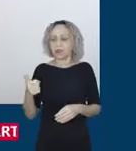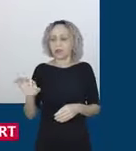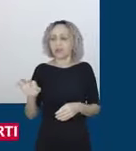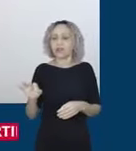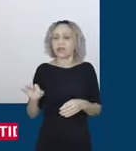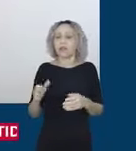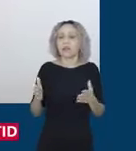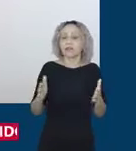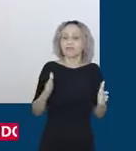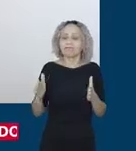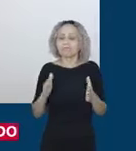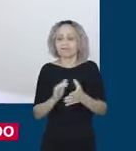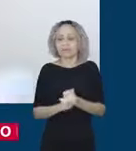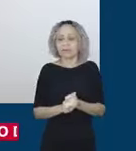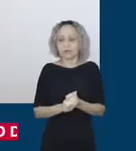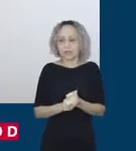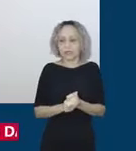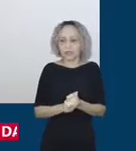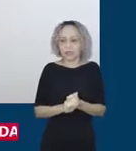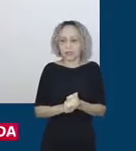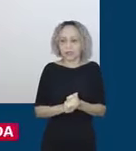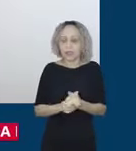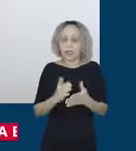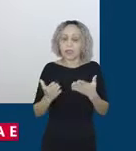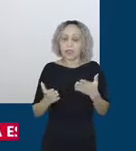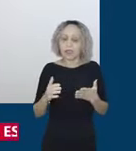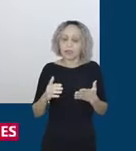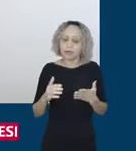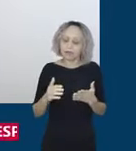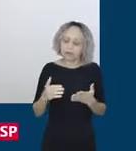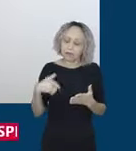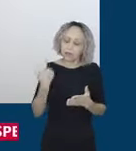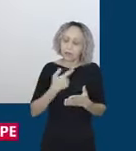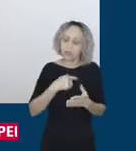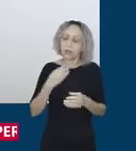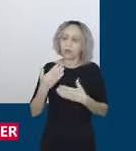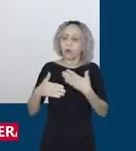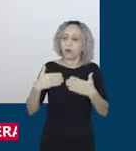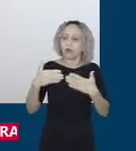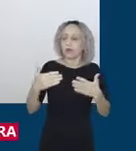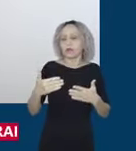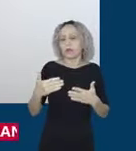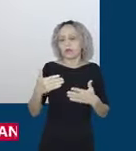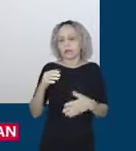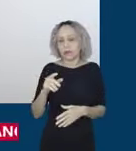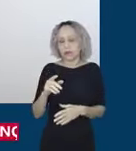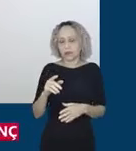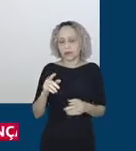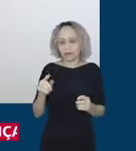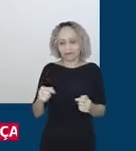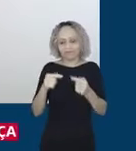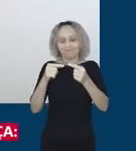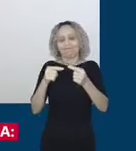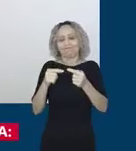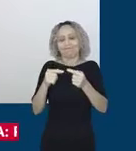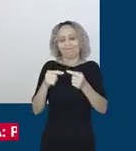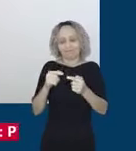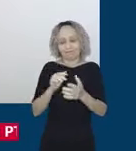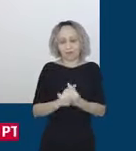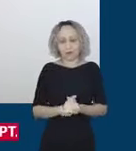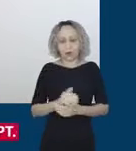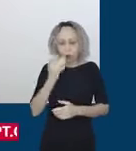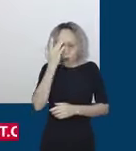do PIB por cento anterior. Então, nós estamos caminhando na linha certa. A apresentação dele